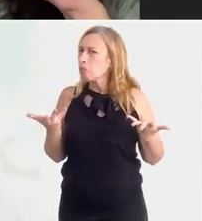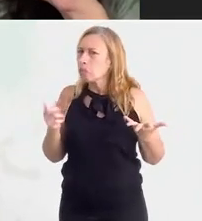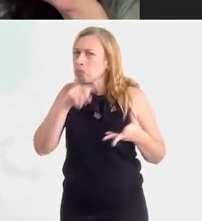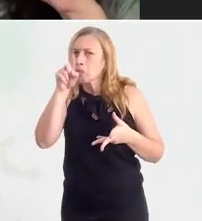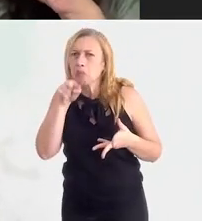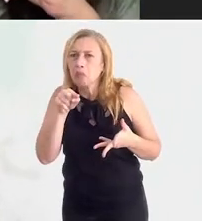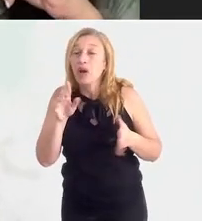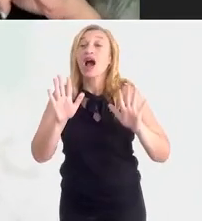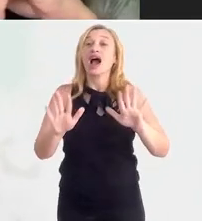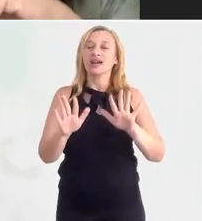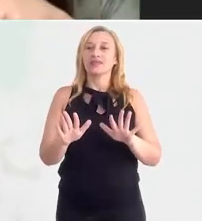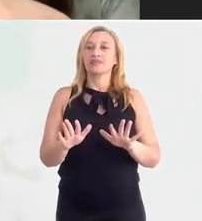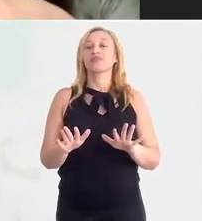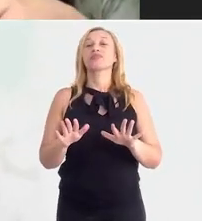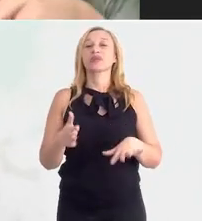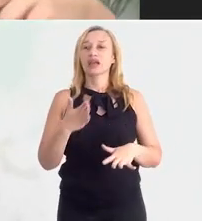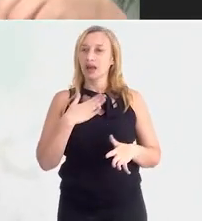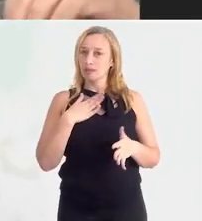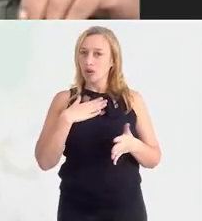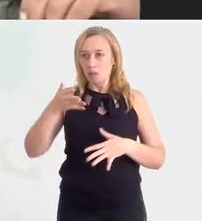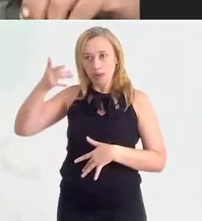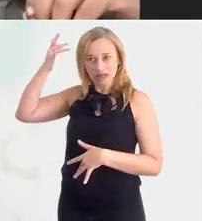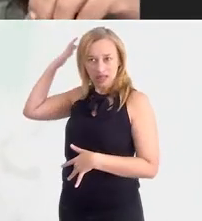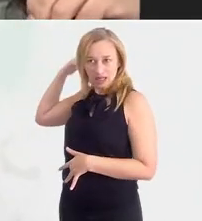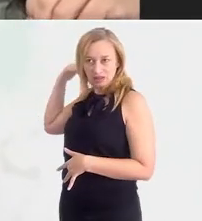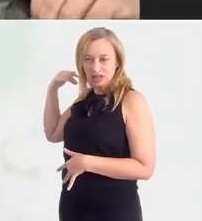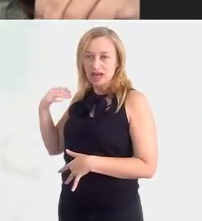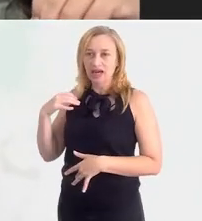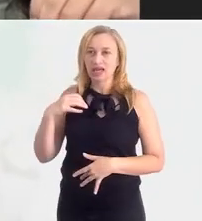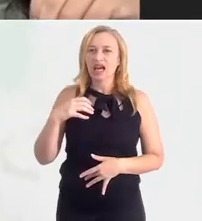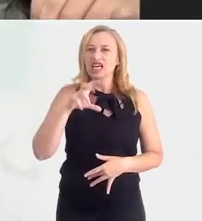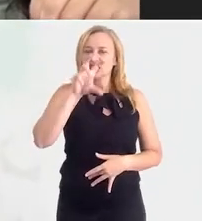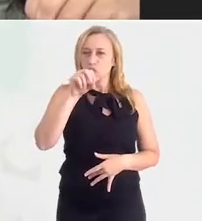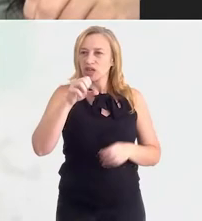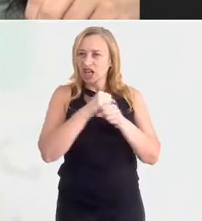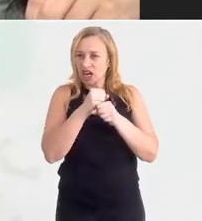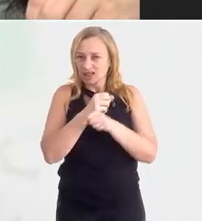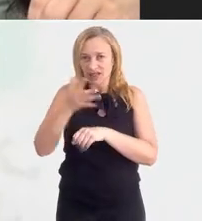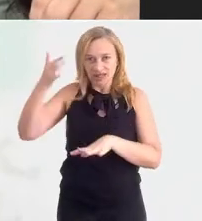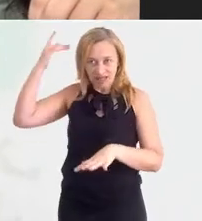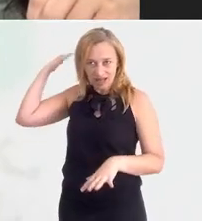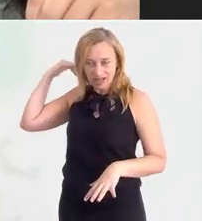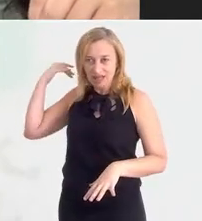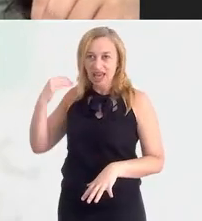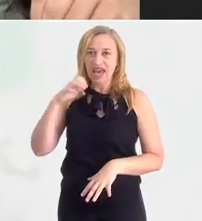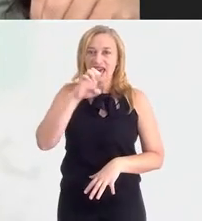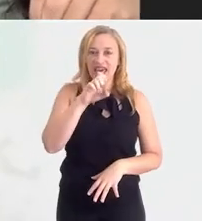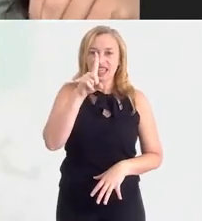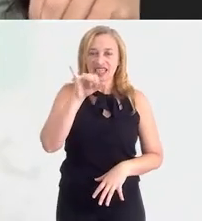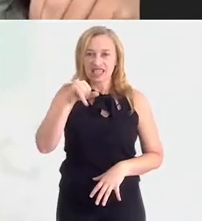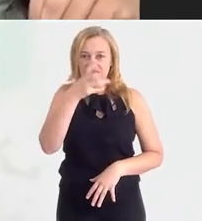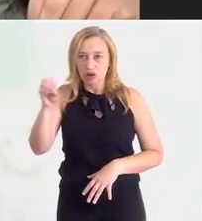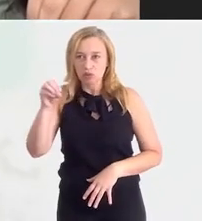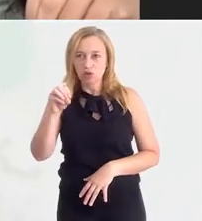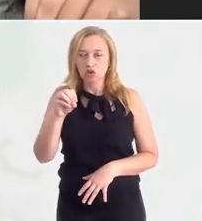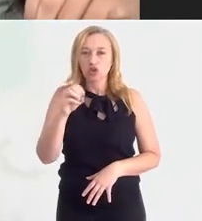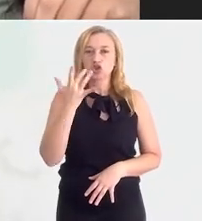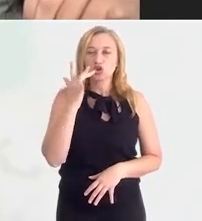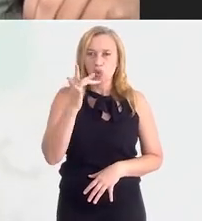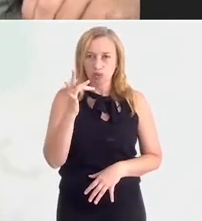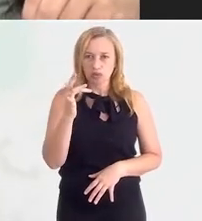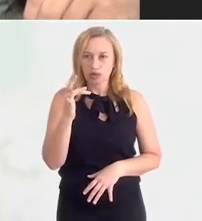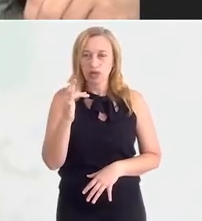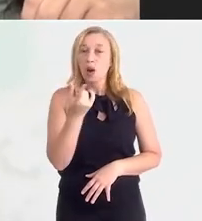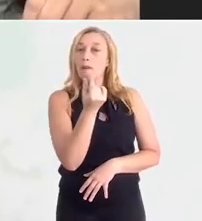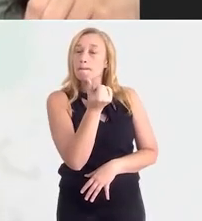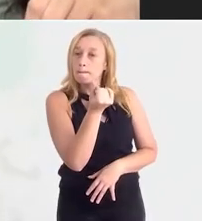que a Edições de Ouro, na minha época de jovem, ou seja, Daniela, há 50 anos atrás, as Edições de Ouro tinham um preço fixo.